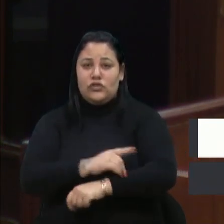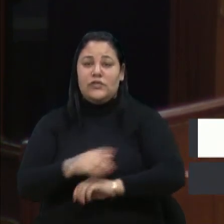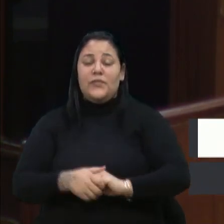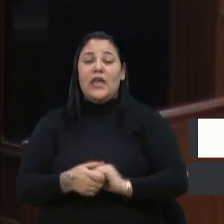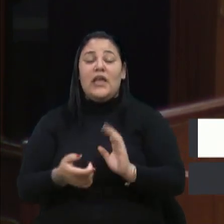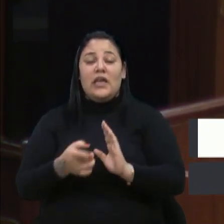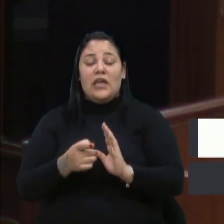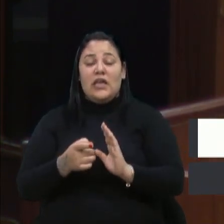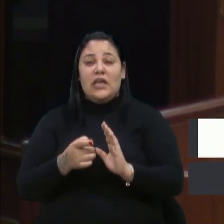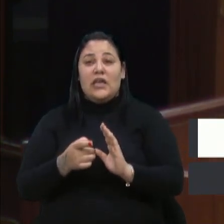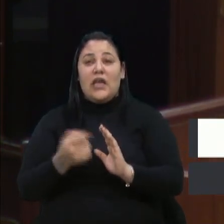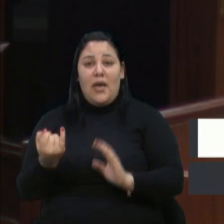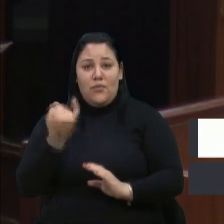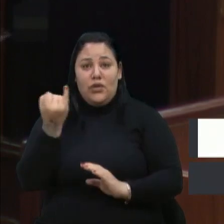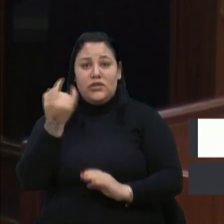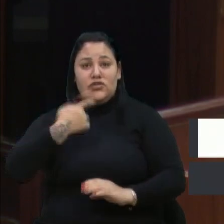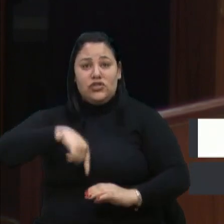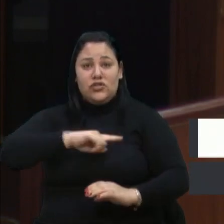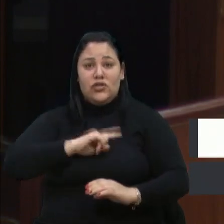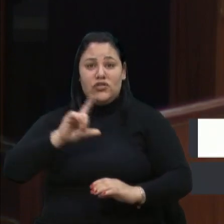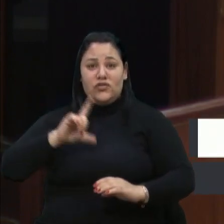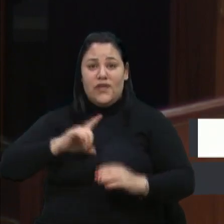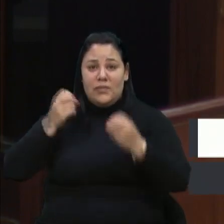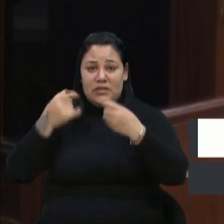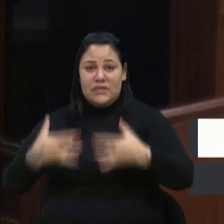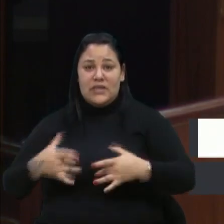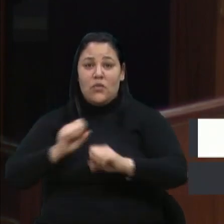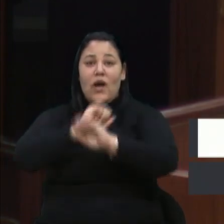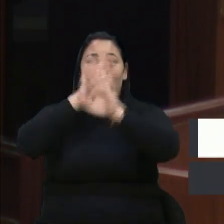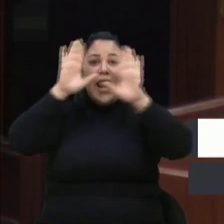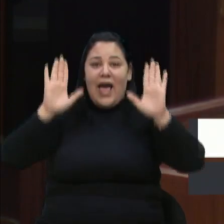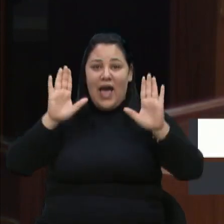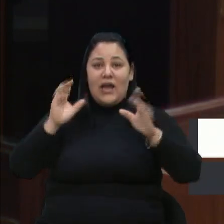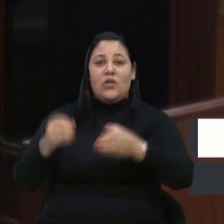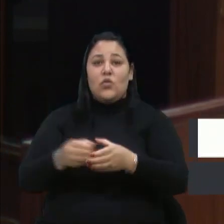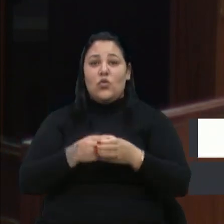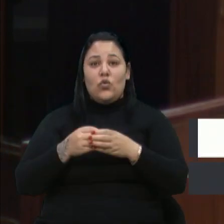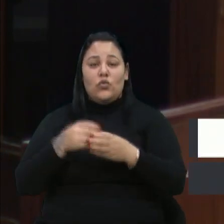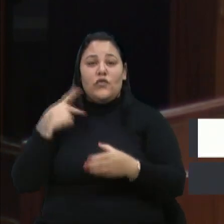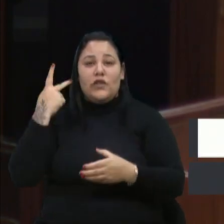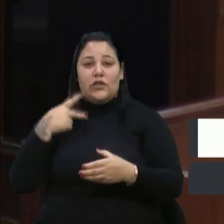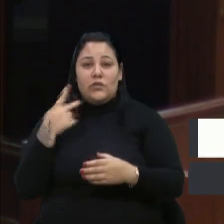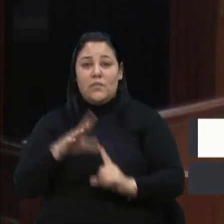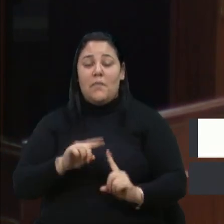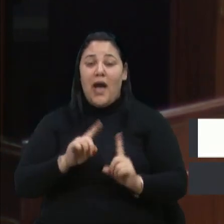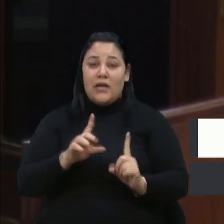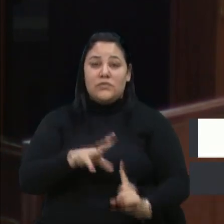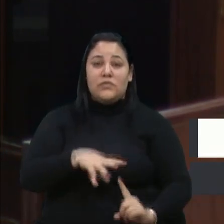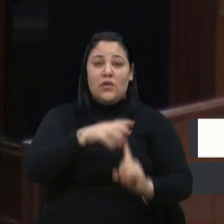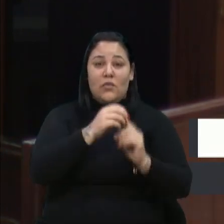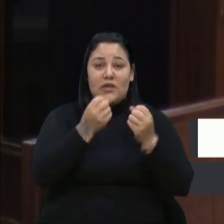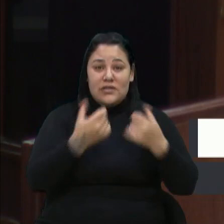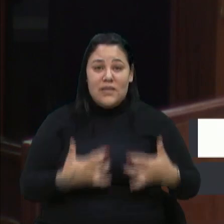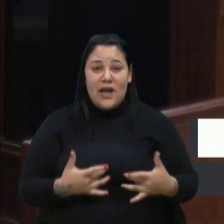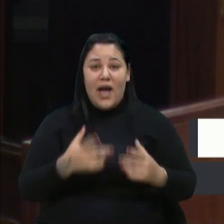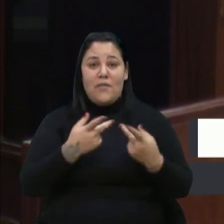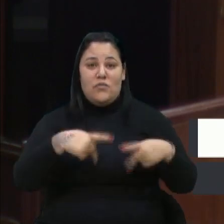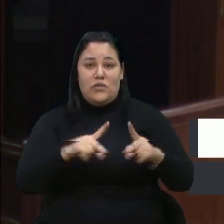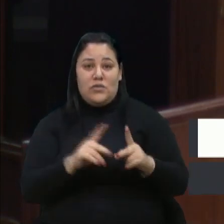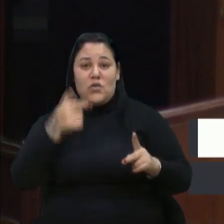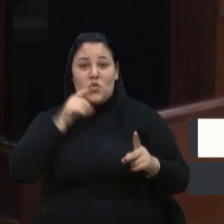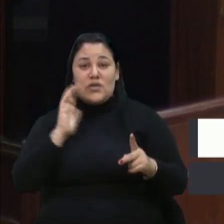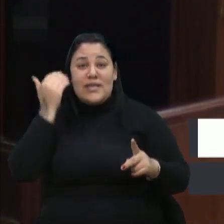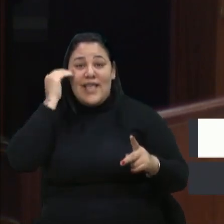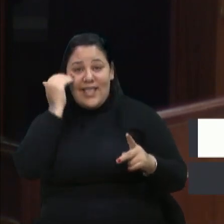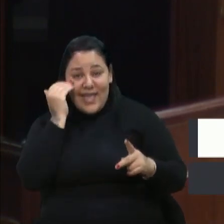a gente pudesse ter essa explicação coletiva, mas principalmente para a nossa população, para entender que o